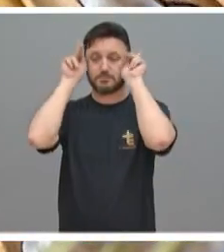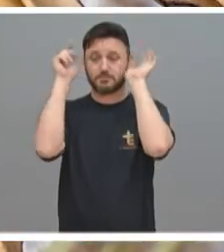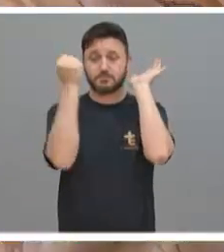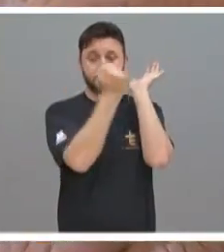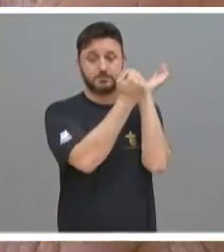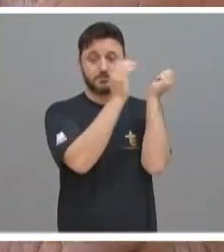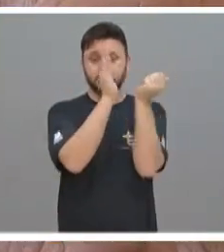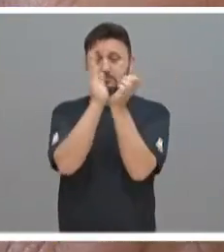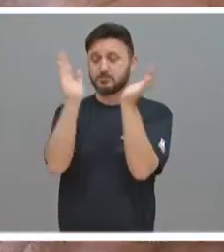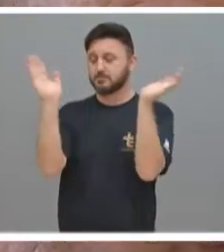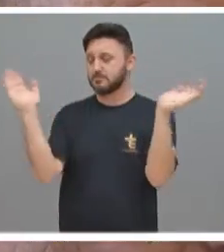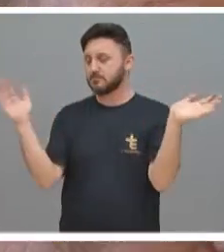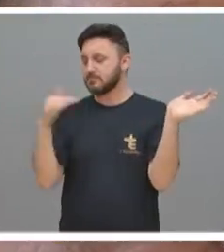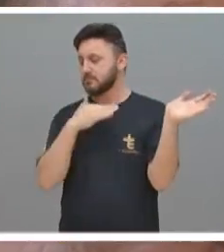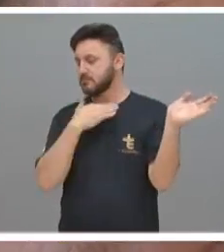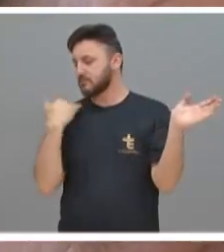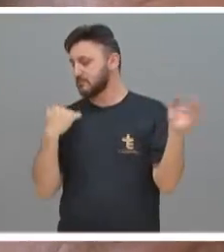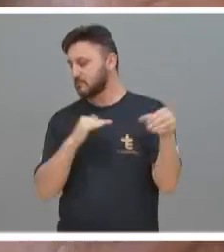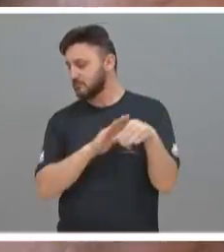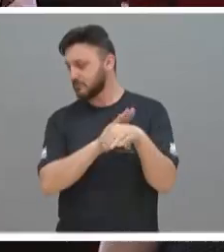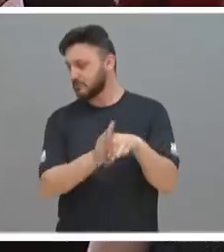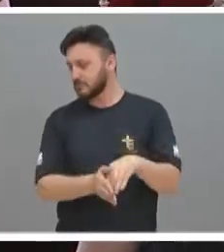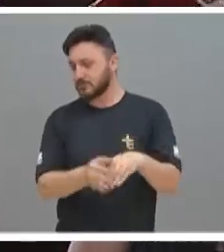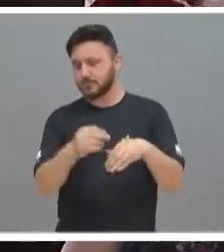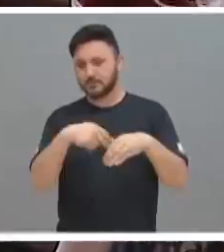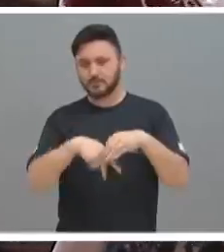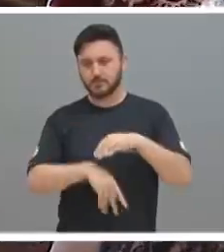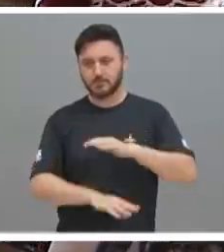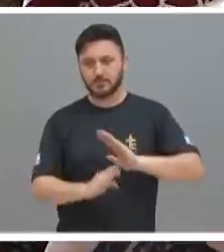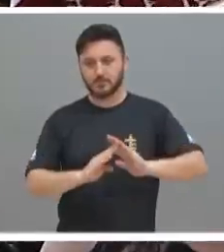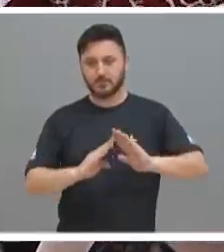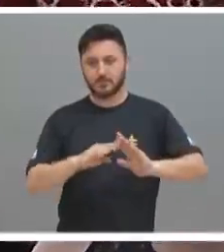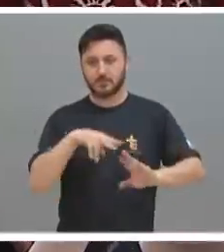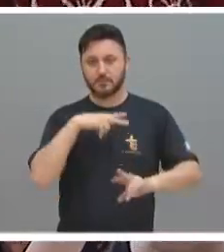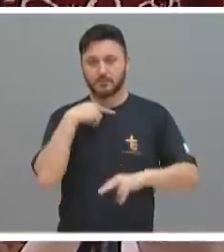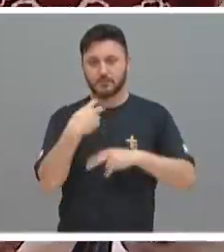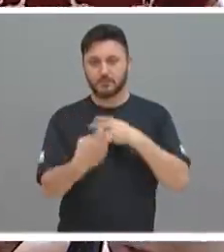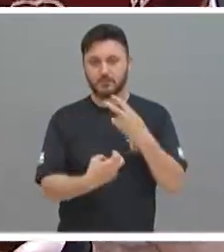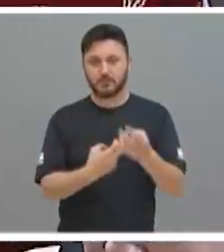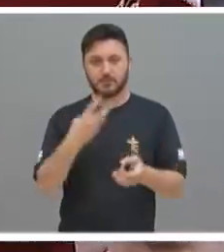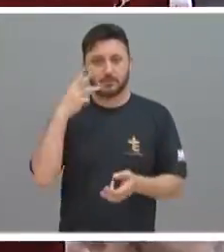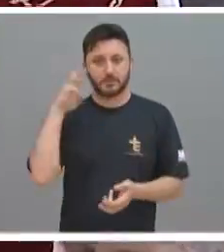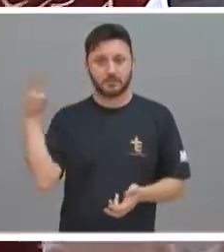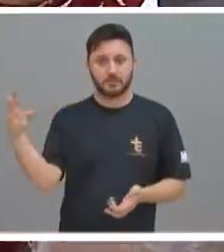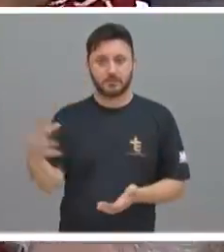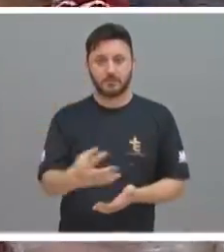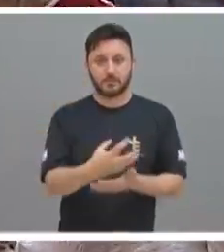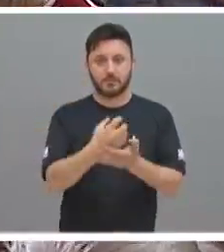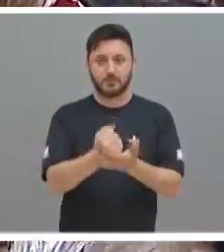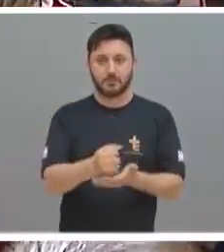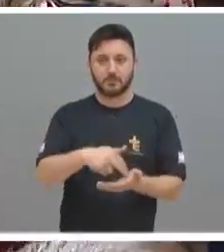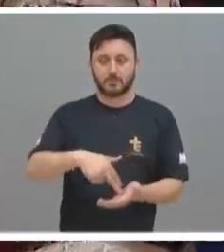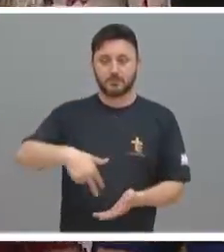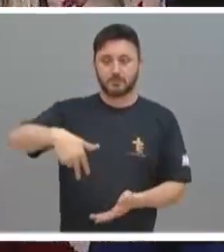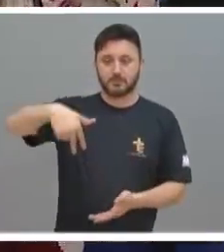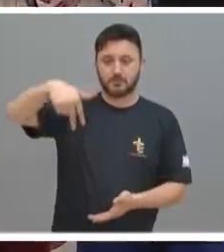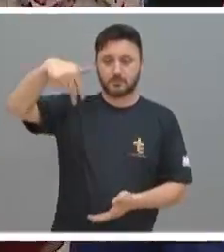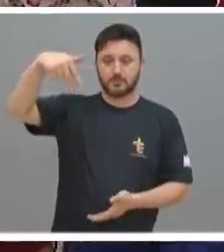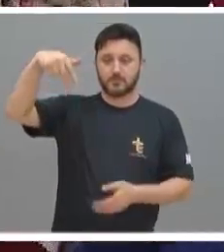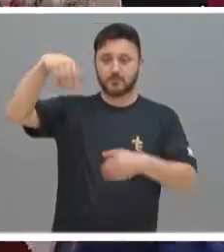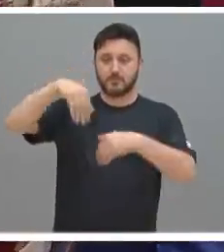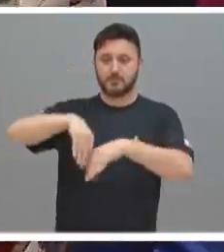crucificado, morto e sepultado, desceu à mansão dos mortos, ressuscitou ao terceiro